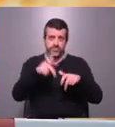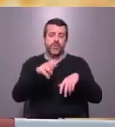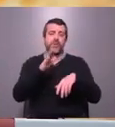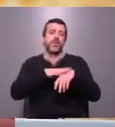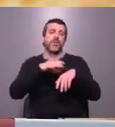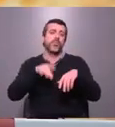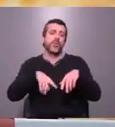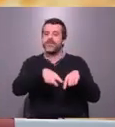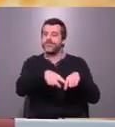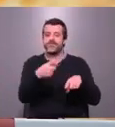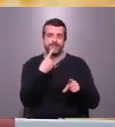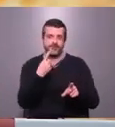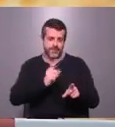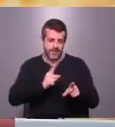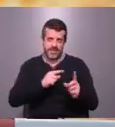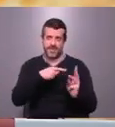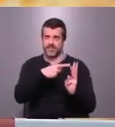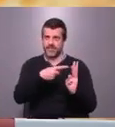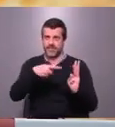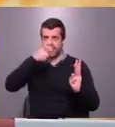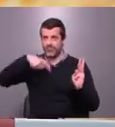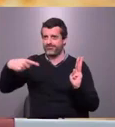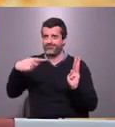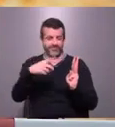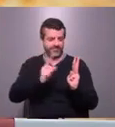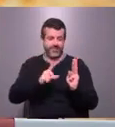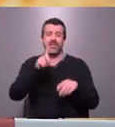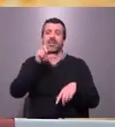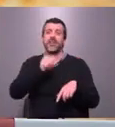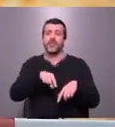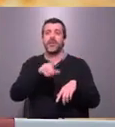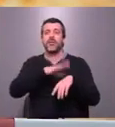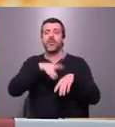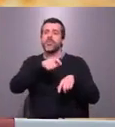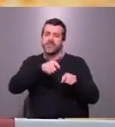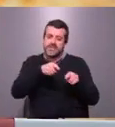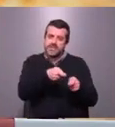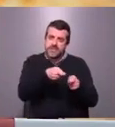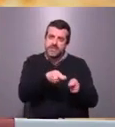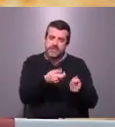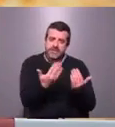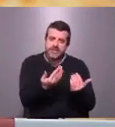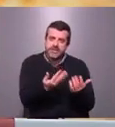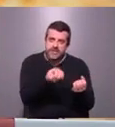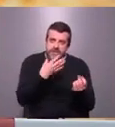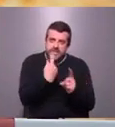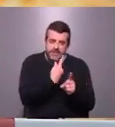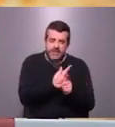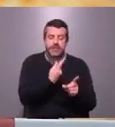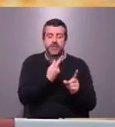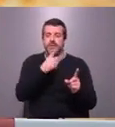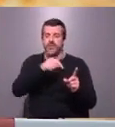das muitas incompreensões, momentos difíceis por causa da enorme pressão exercida sobre eles,